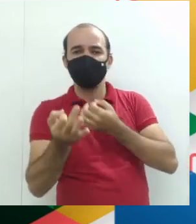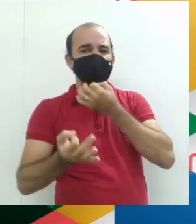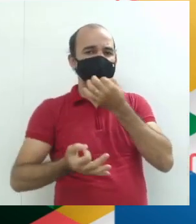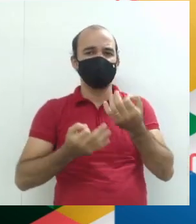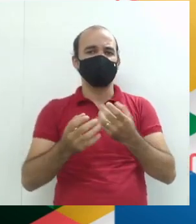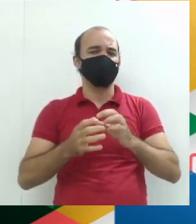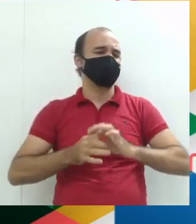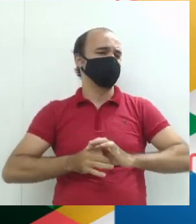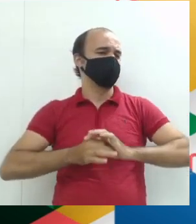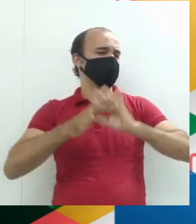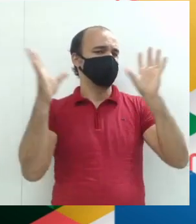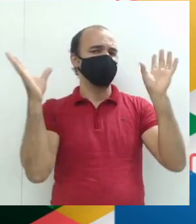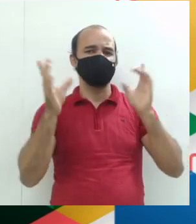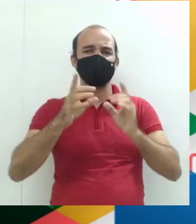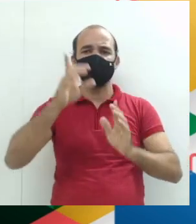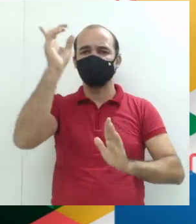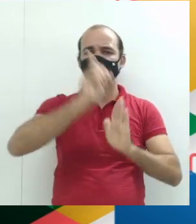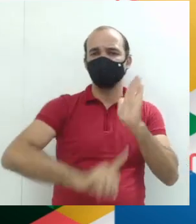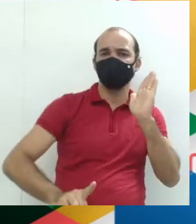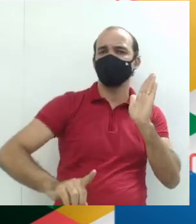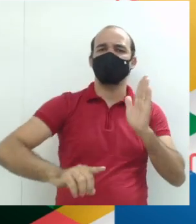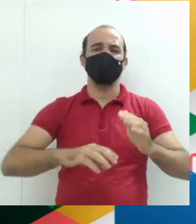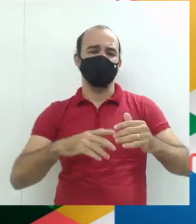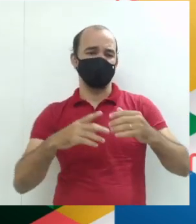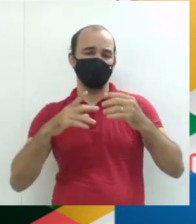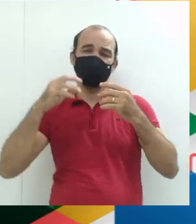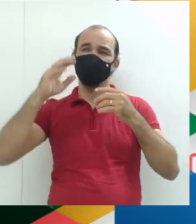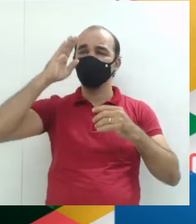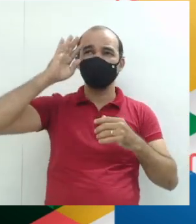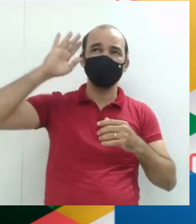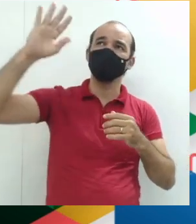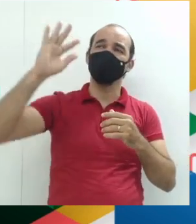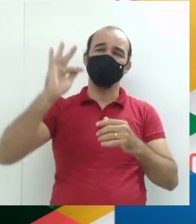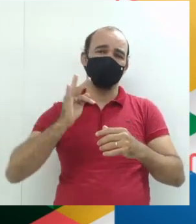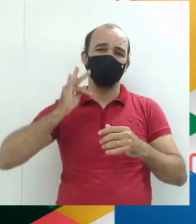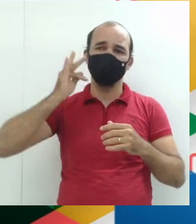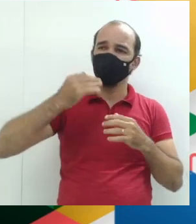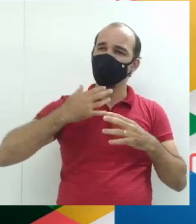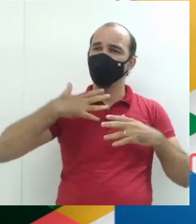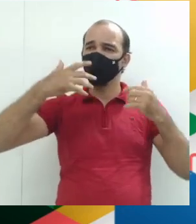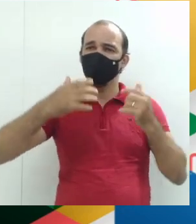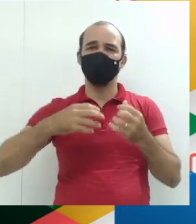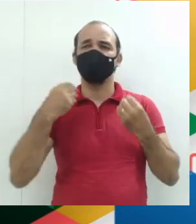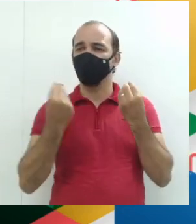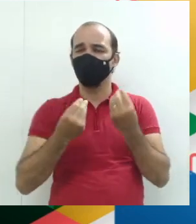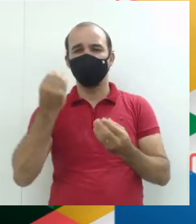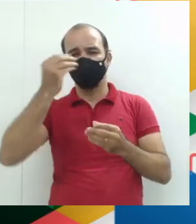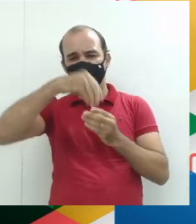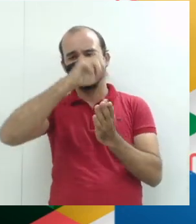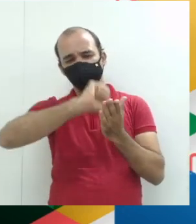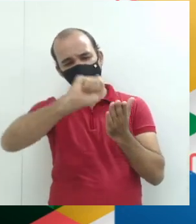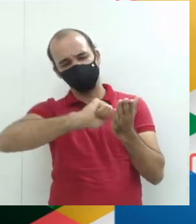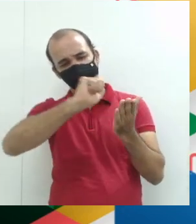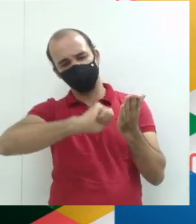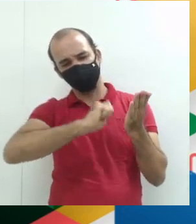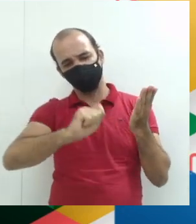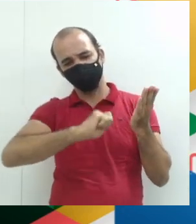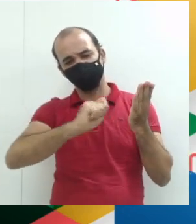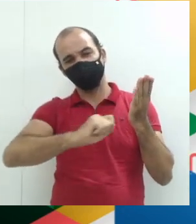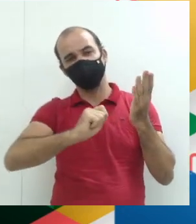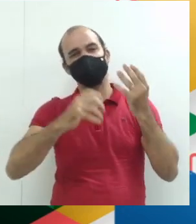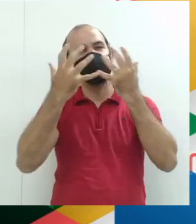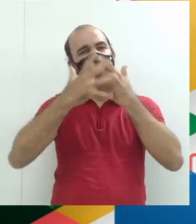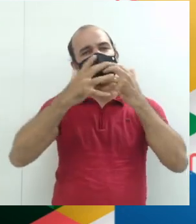se expressar e falar sobre os seus sonhos e falar sobre a situação do país onde eles vivem, que era o Brasil. Então aqui a gente